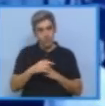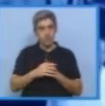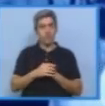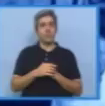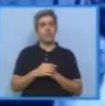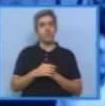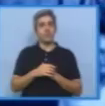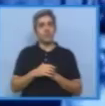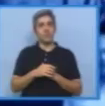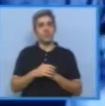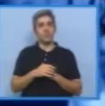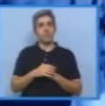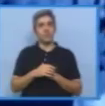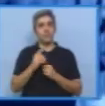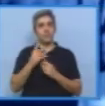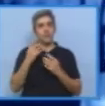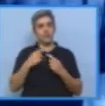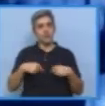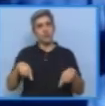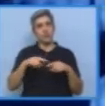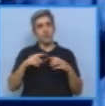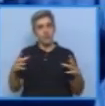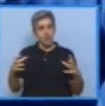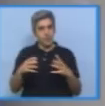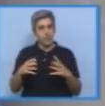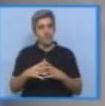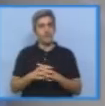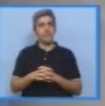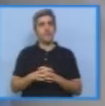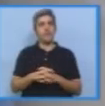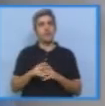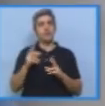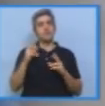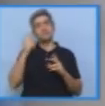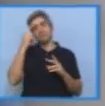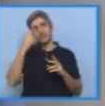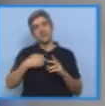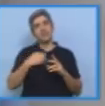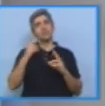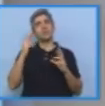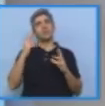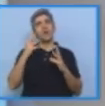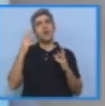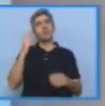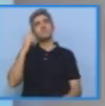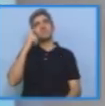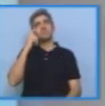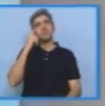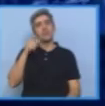portanto acaba por ser uma grande reunião. E há uma expectativa grande para a chegada desse dia, o dia da ordenação